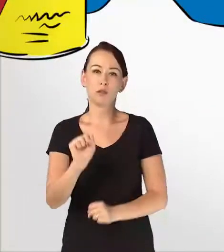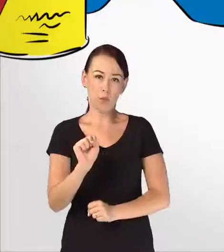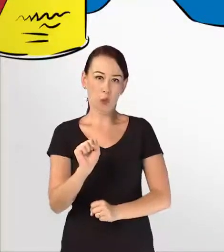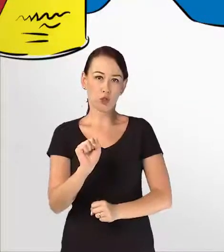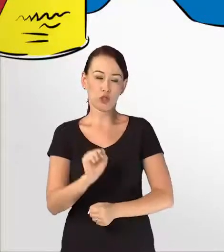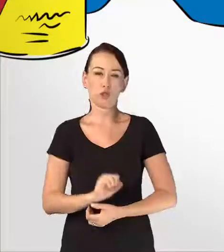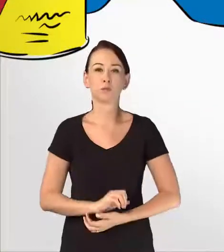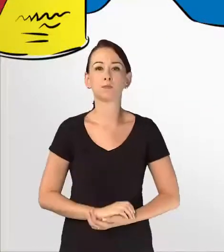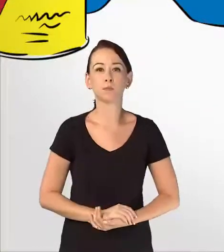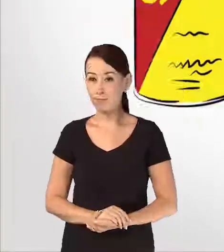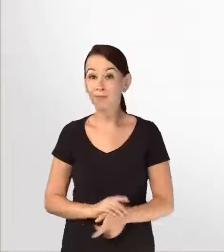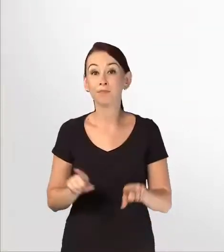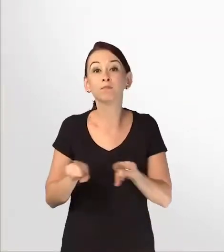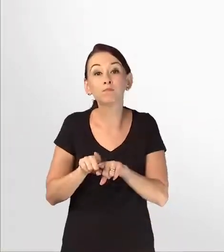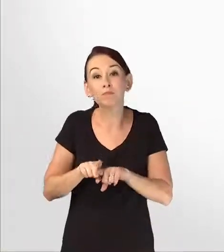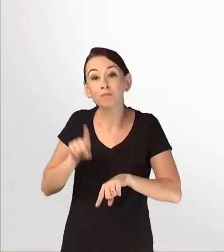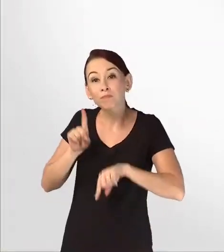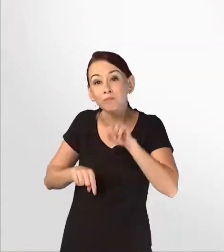licenciadas.